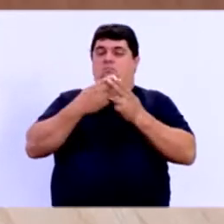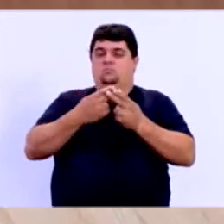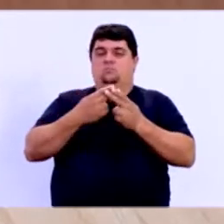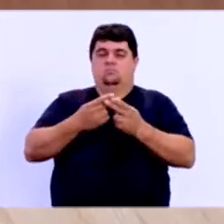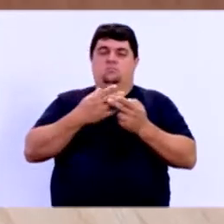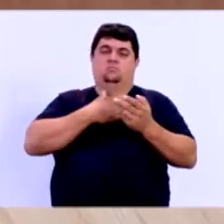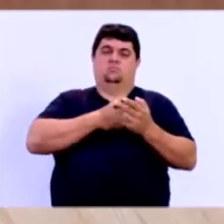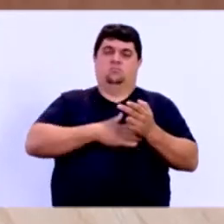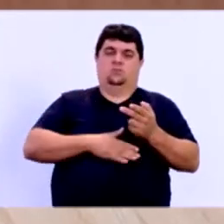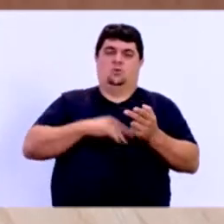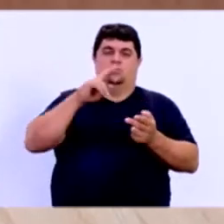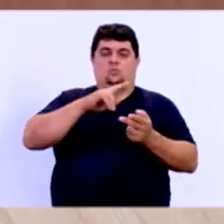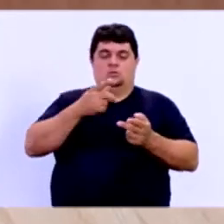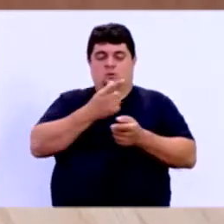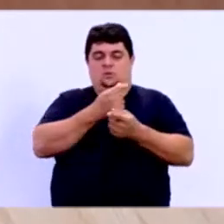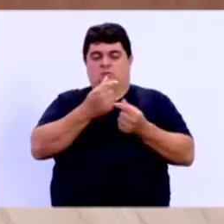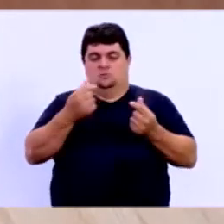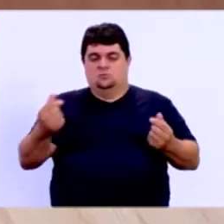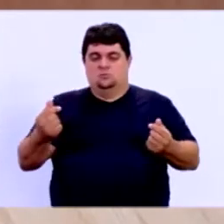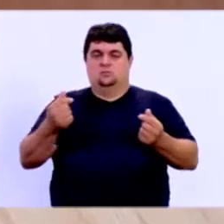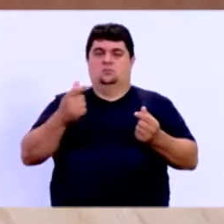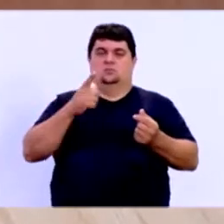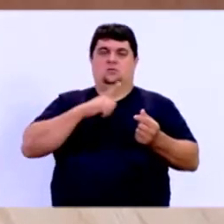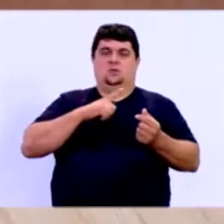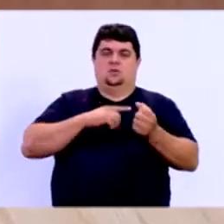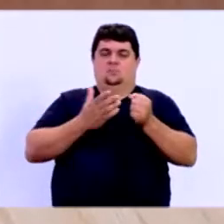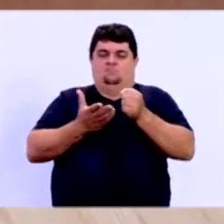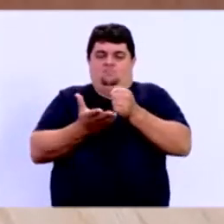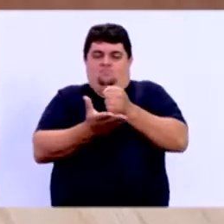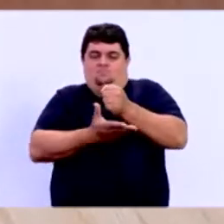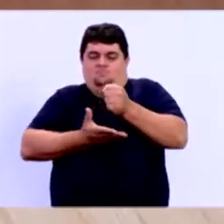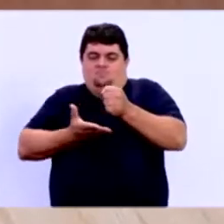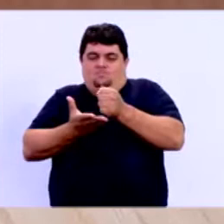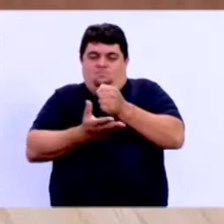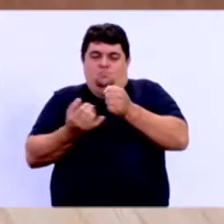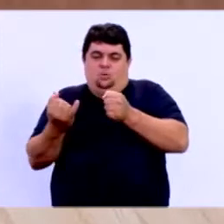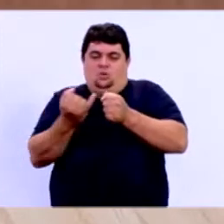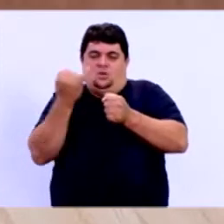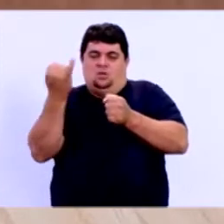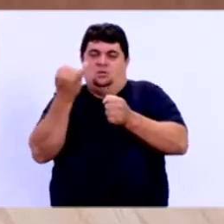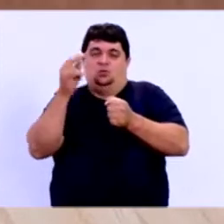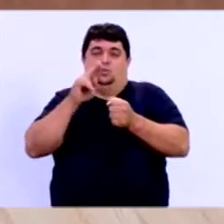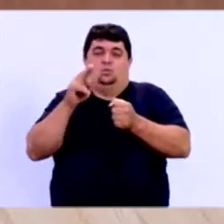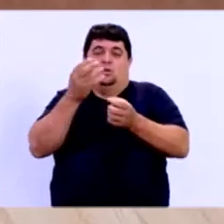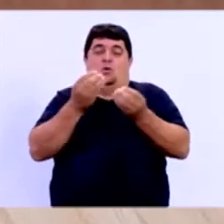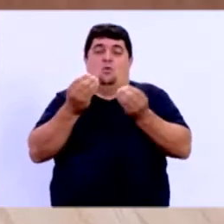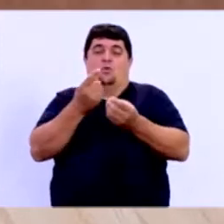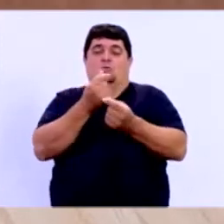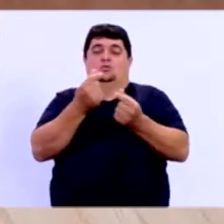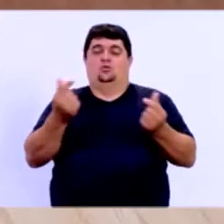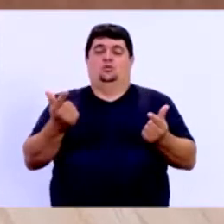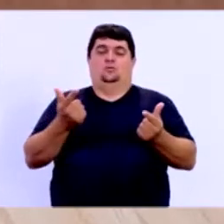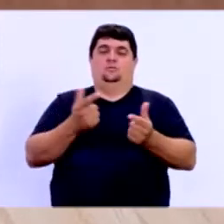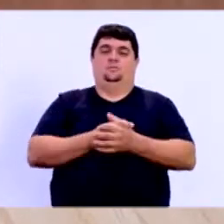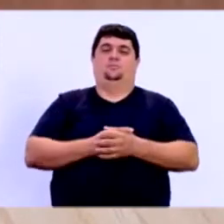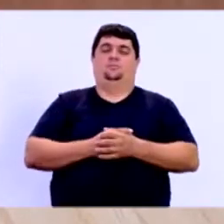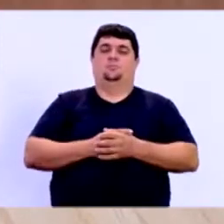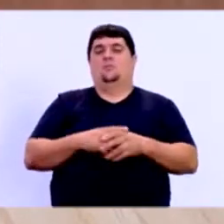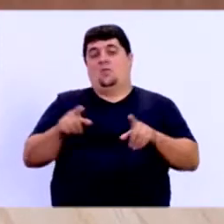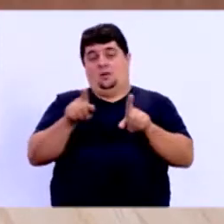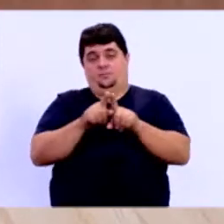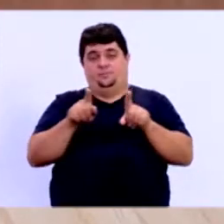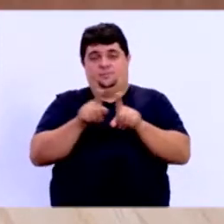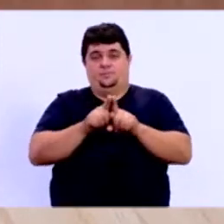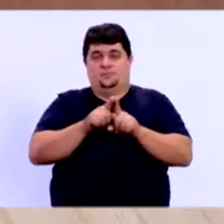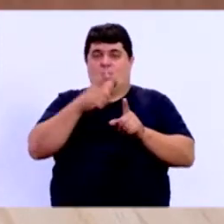os recursos, e aí é o que vai te dar uma base para a utilização correta dos recursos financeiros e também para